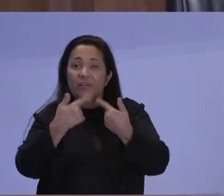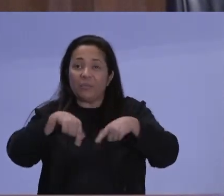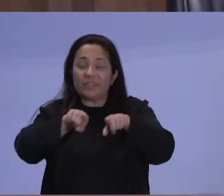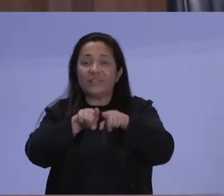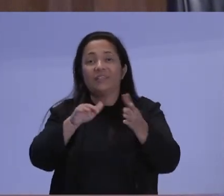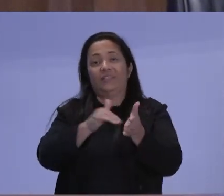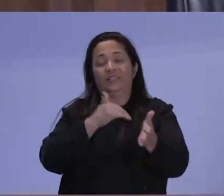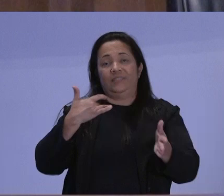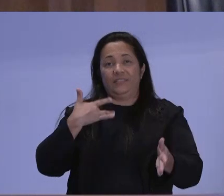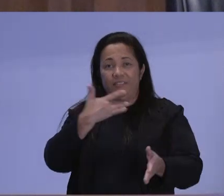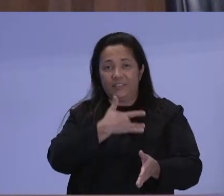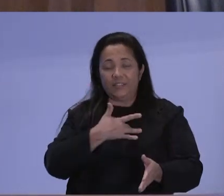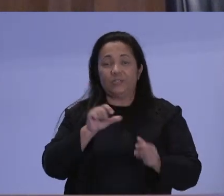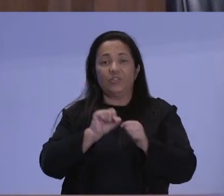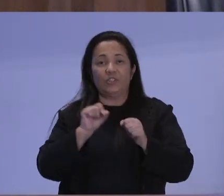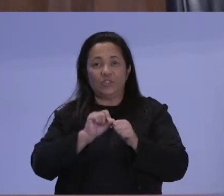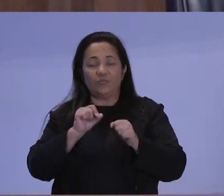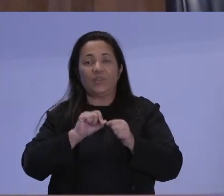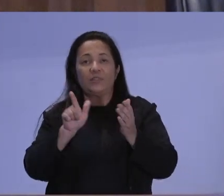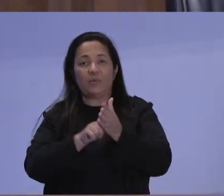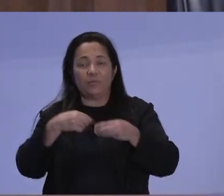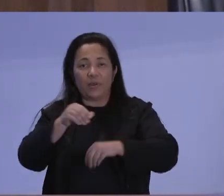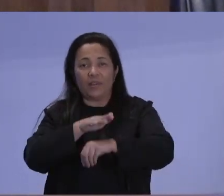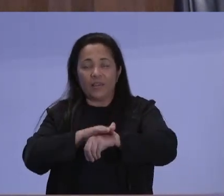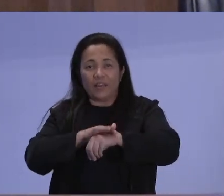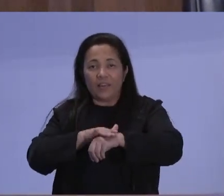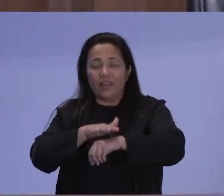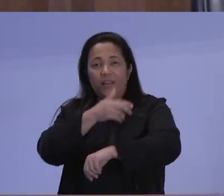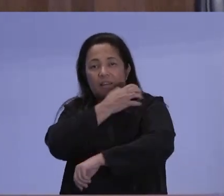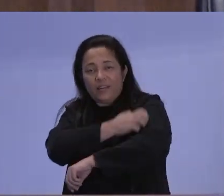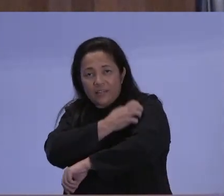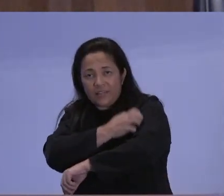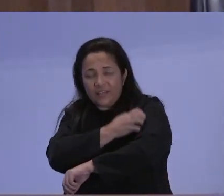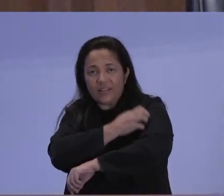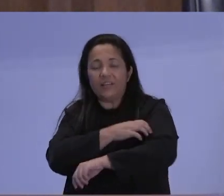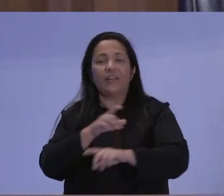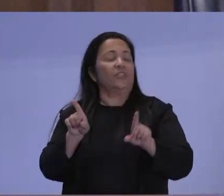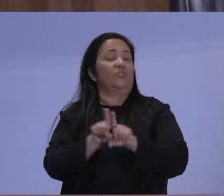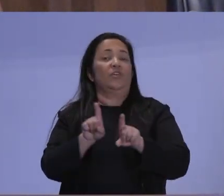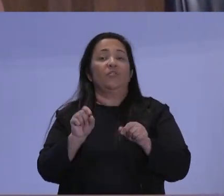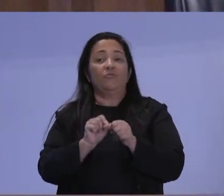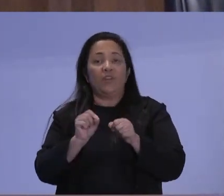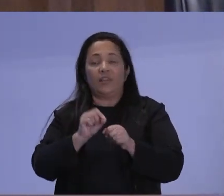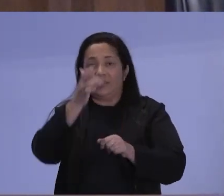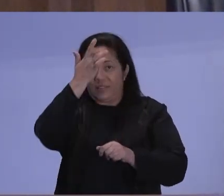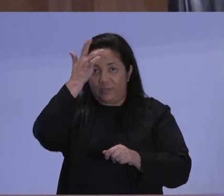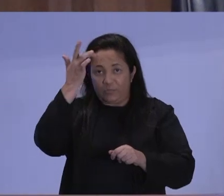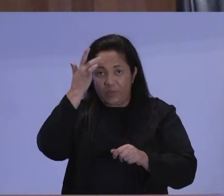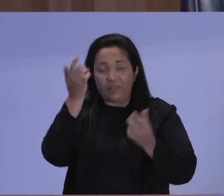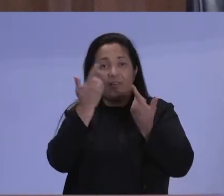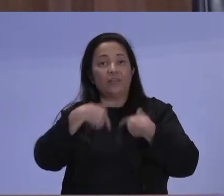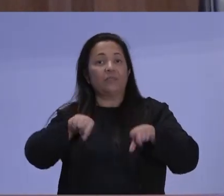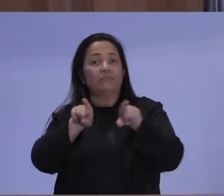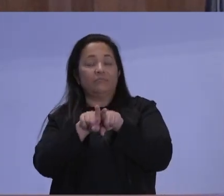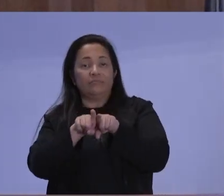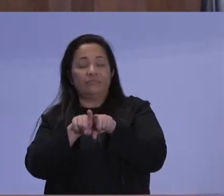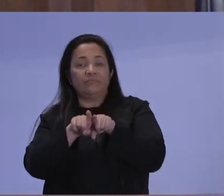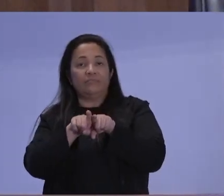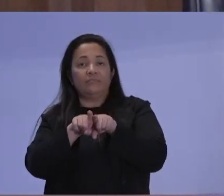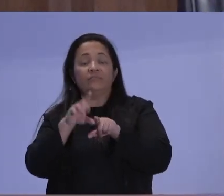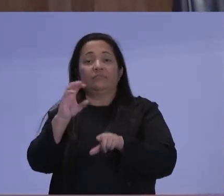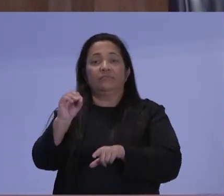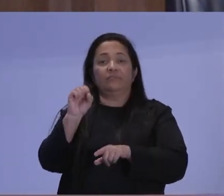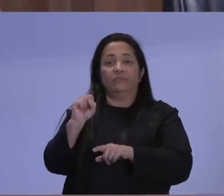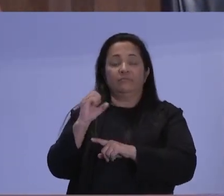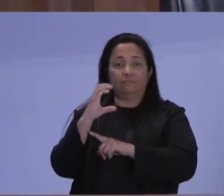Saúde. A gente fez o material da psoríase também, saúde. A gente fez esse da saúde mental, em parceria com algumas organizações da sociedade